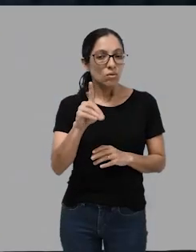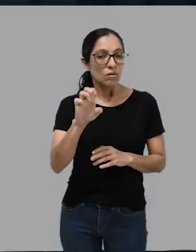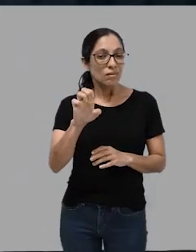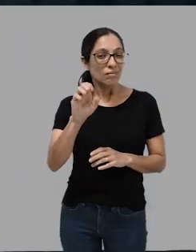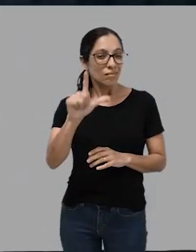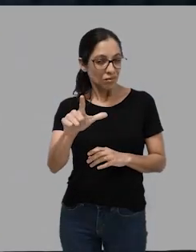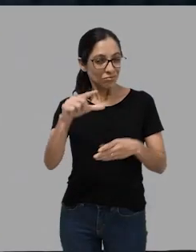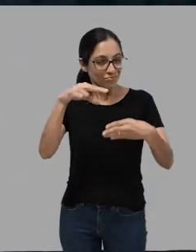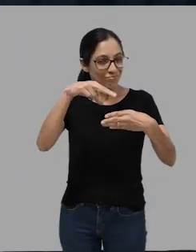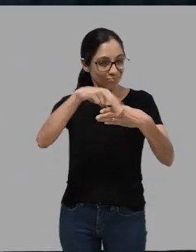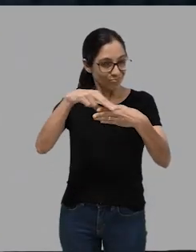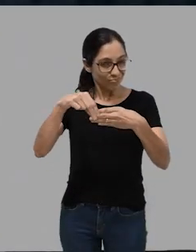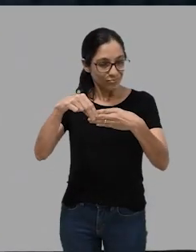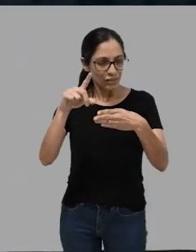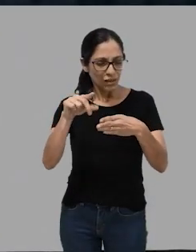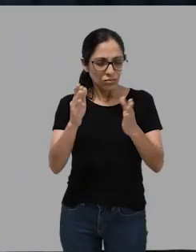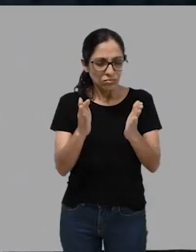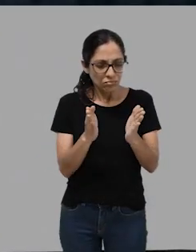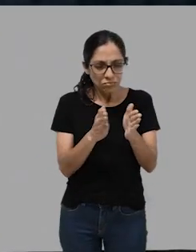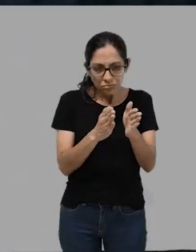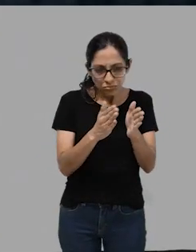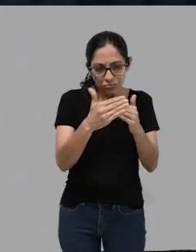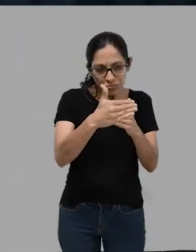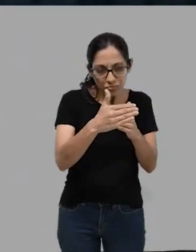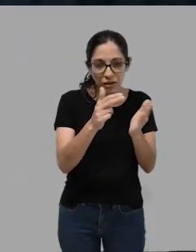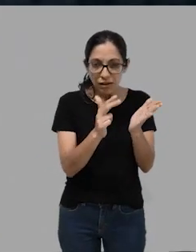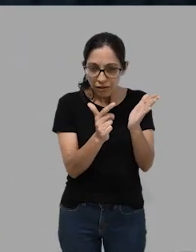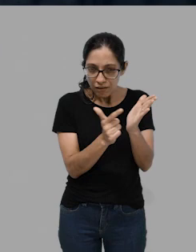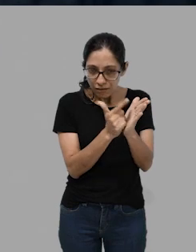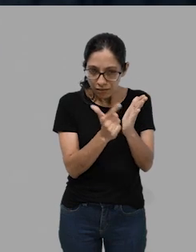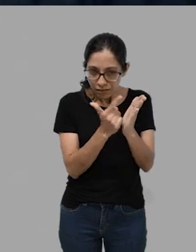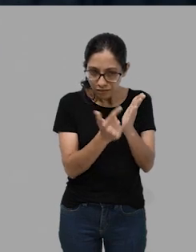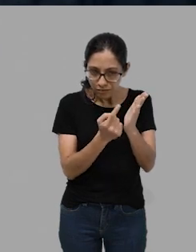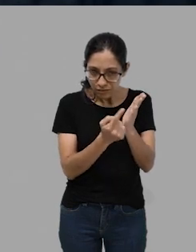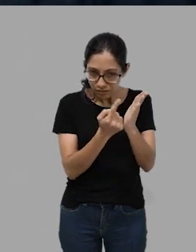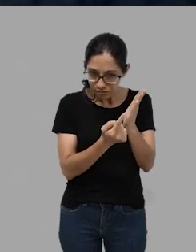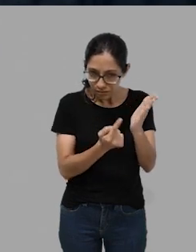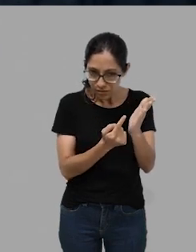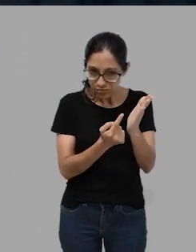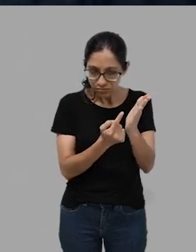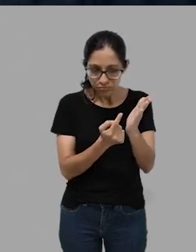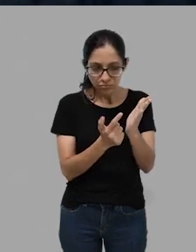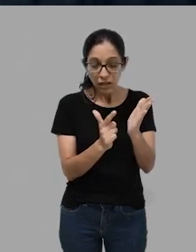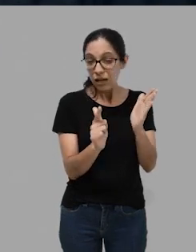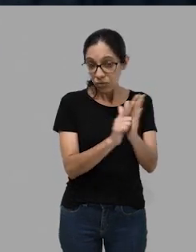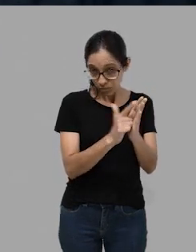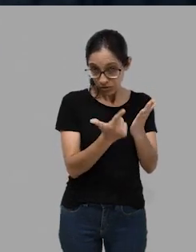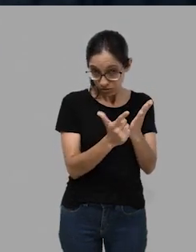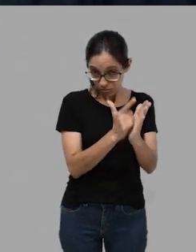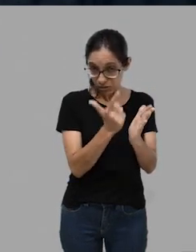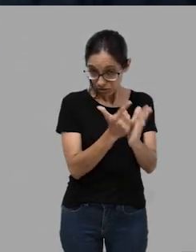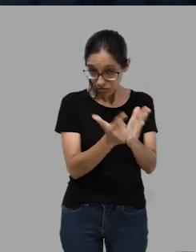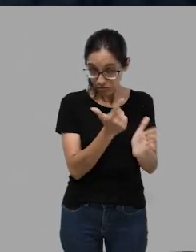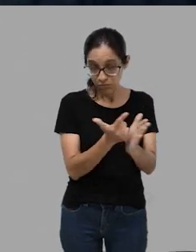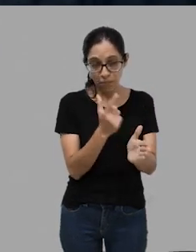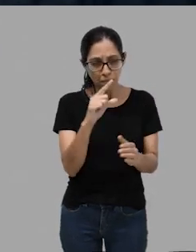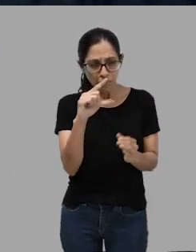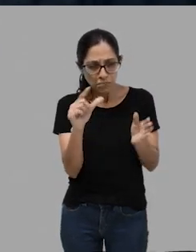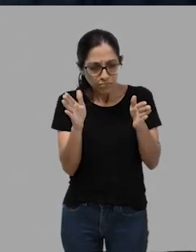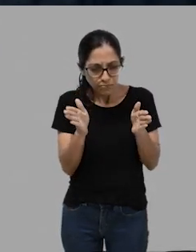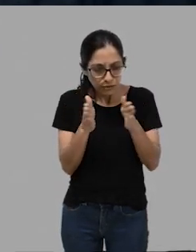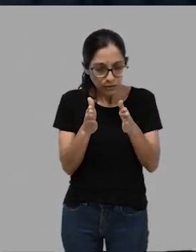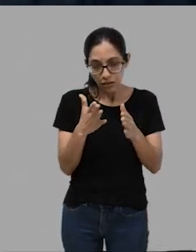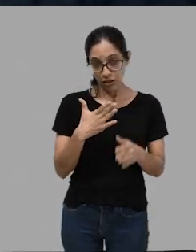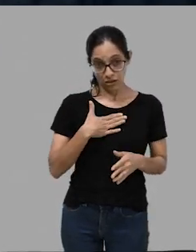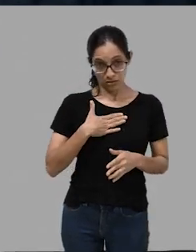é um livrinho assim pequeno de poucas páginas tem gente que chama de romance né A minha mãe por exemplo ela gosta dos